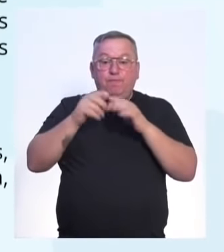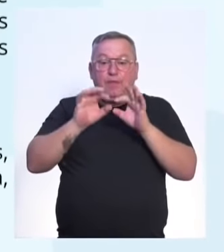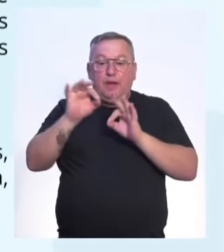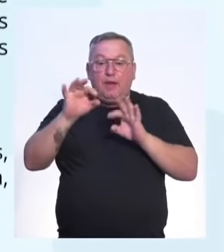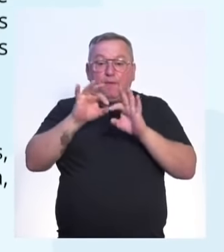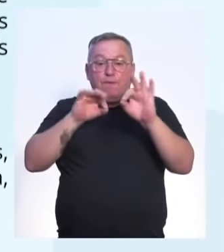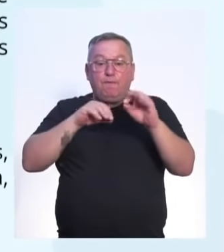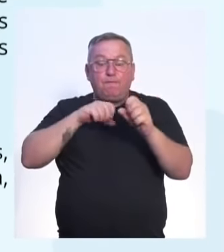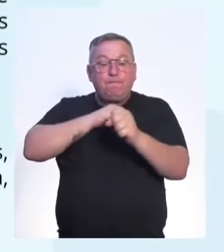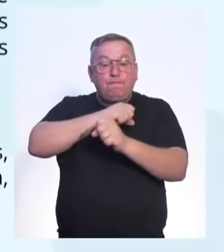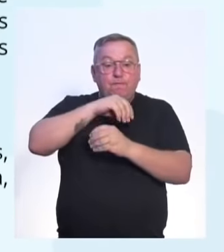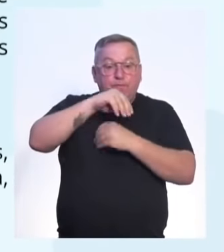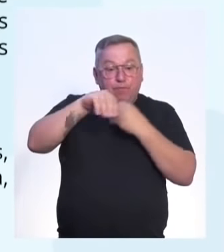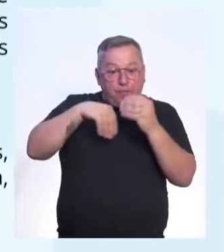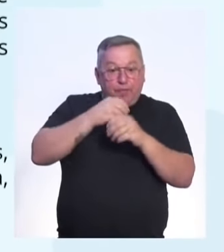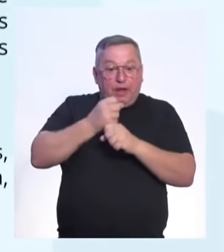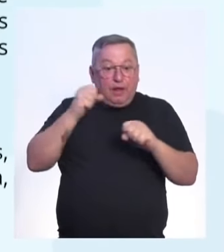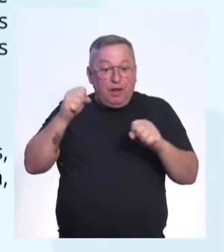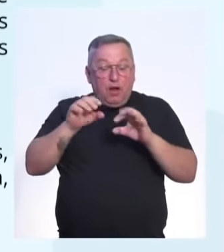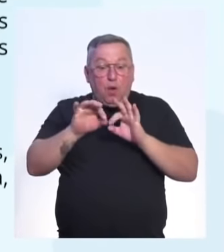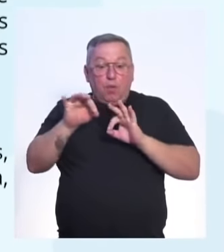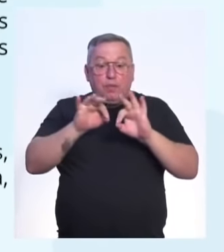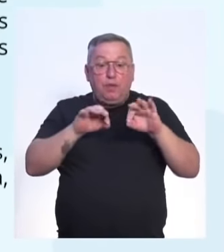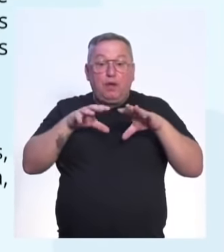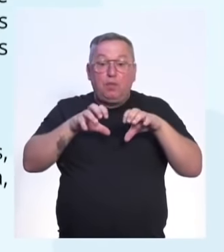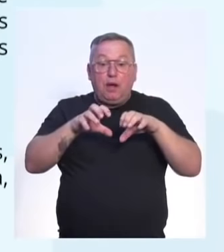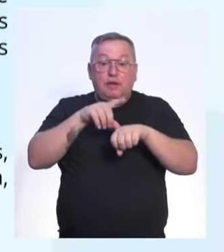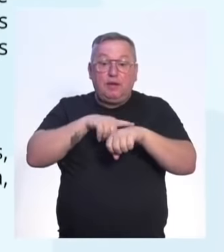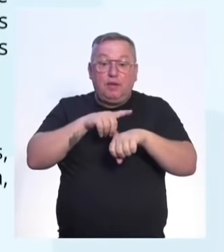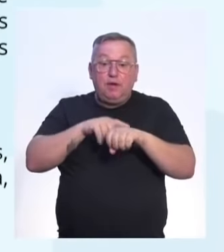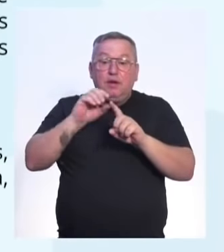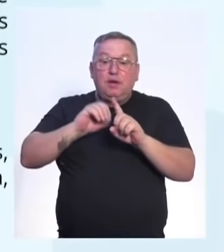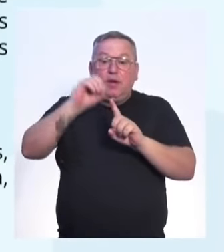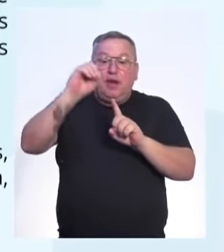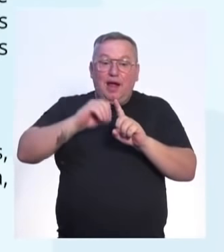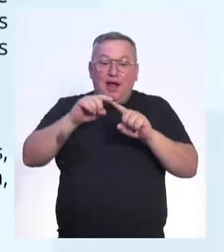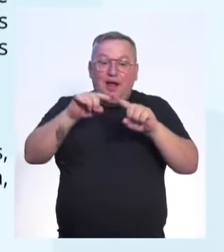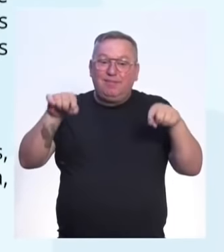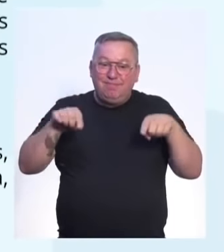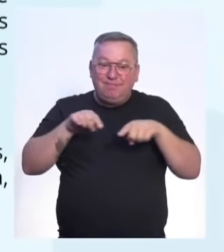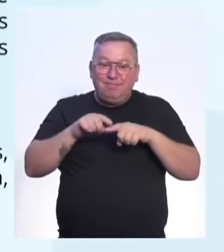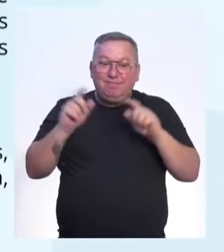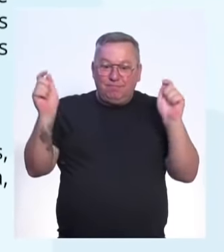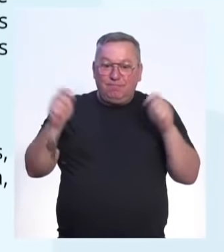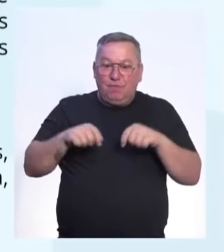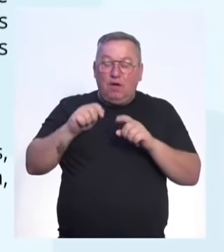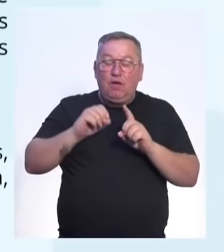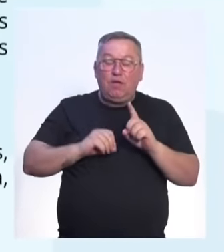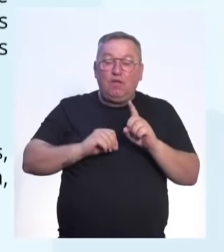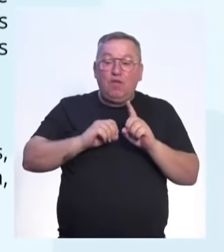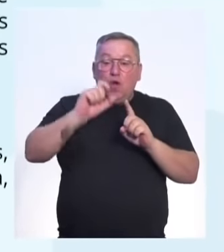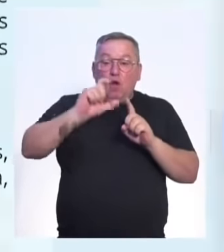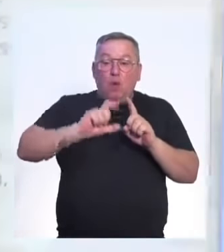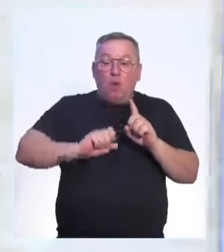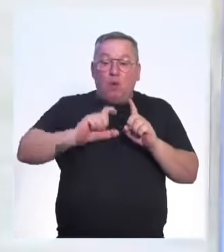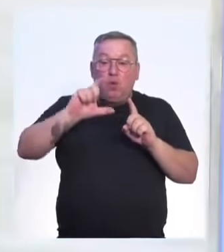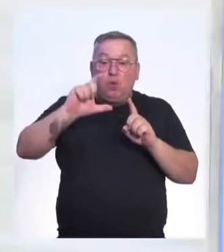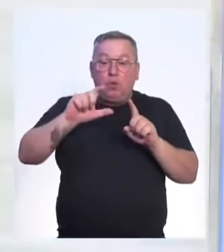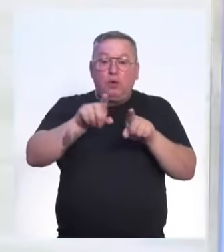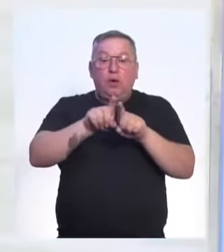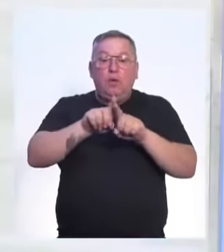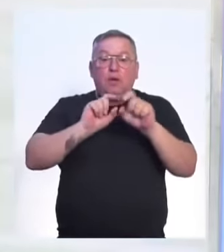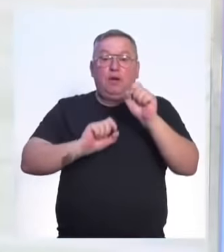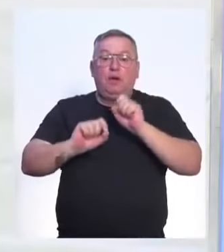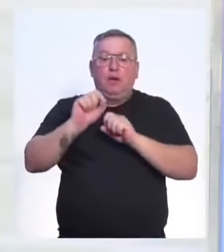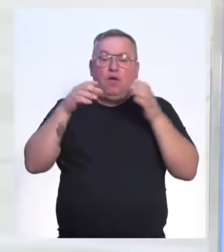medidas envolvendo as grandezas, como comprimento, massa, tempo, temperatura, área, capacidade e volume. E acho que o foco,